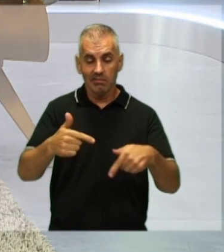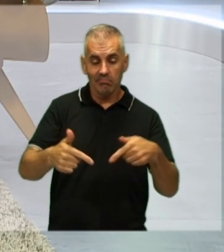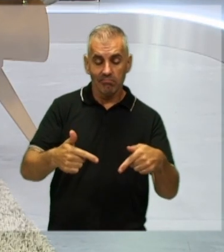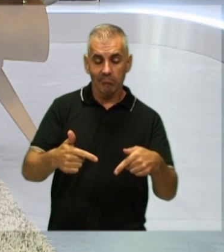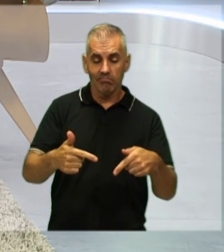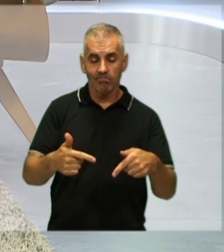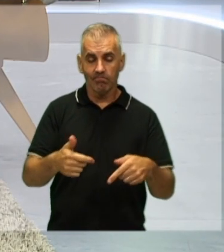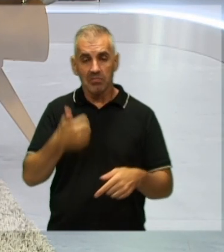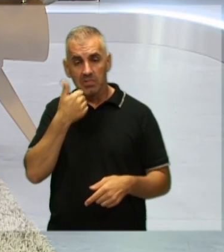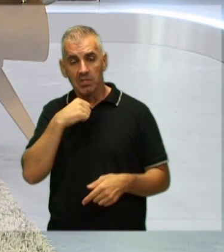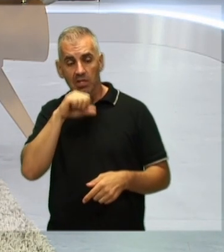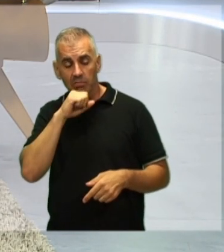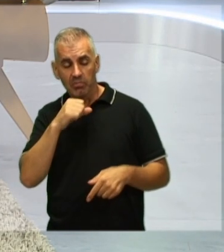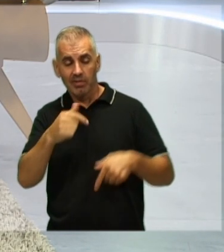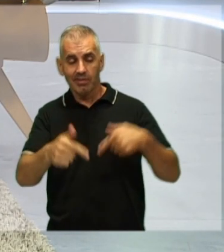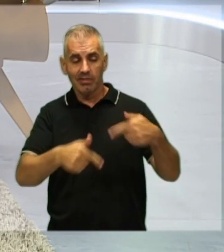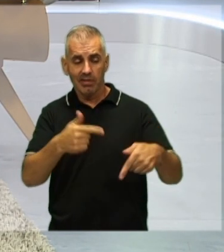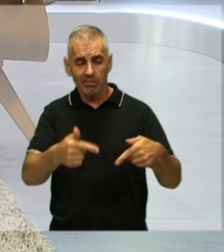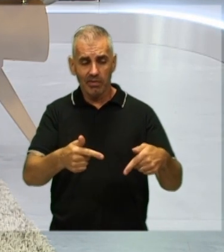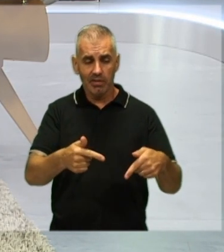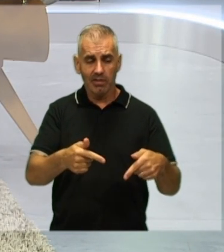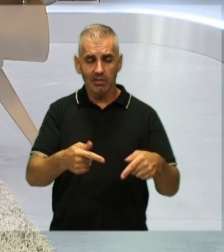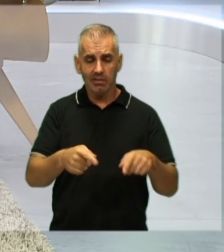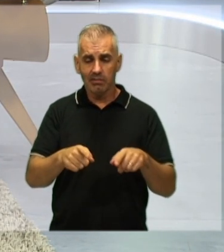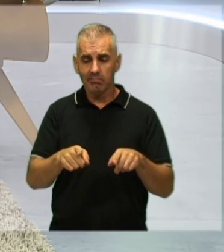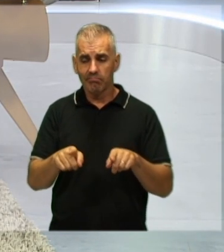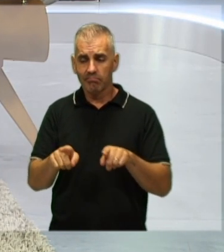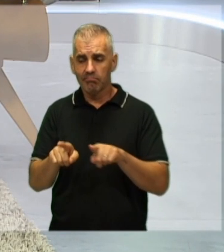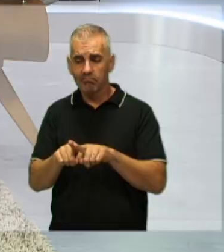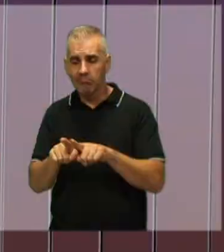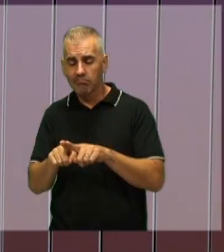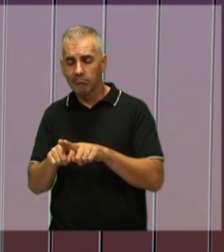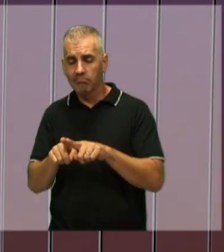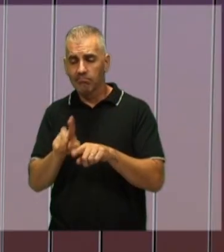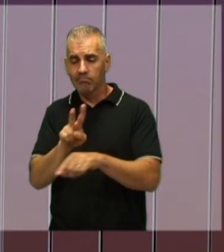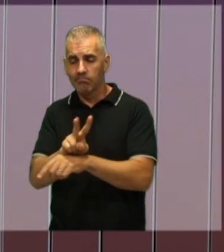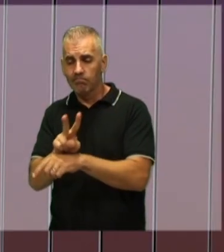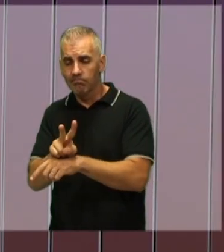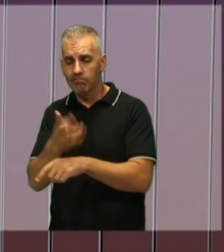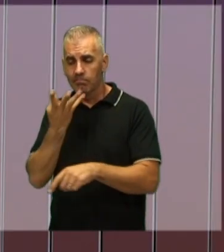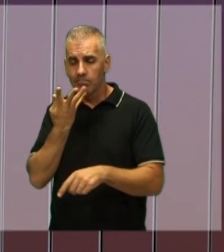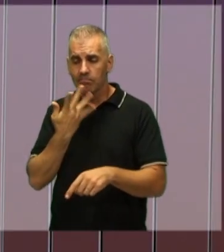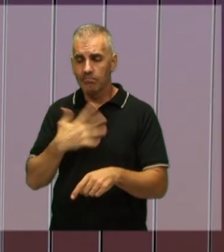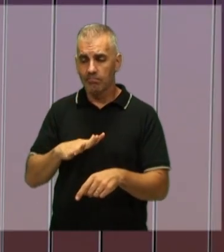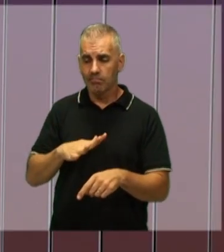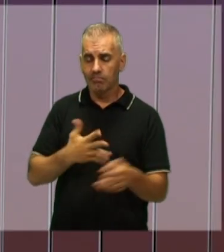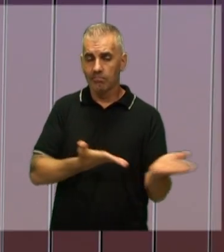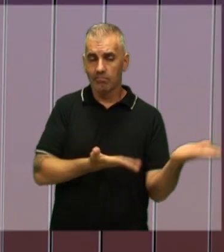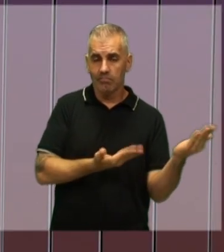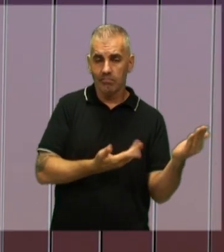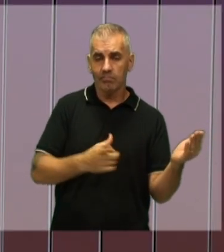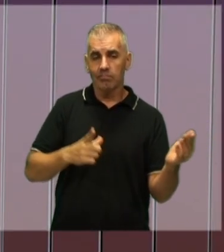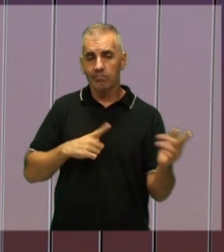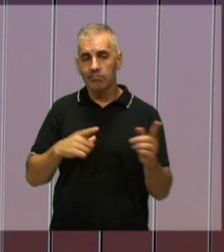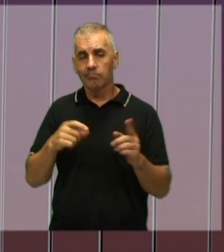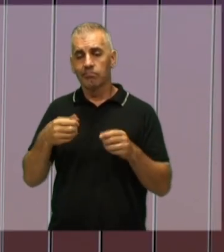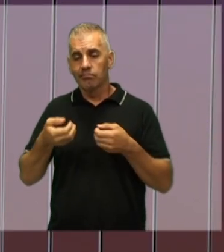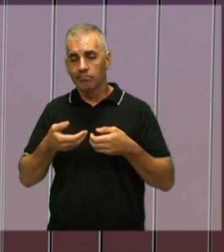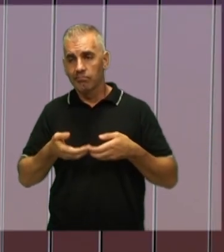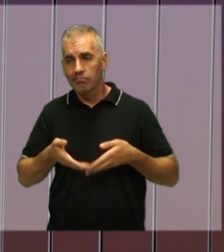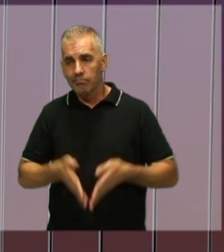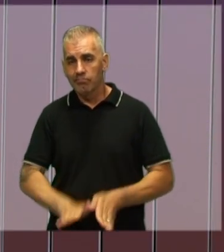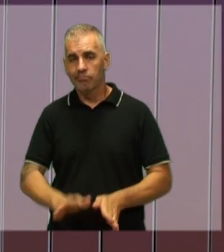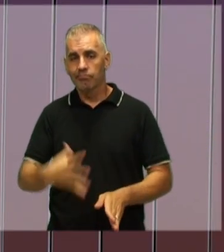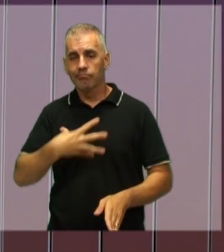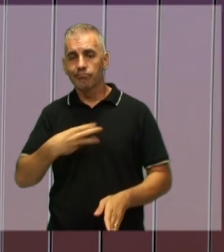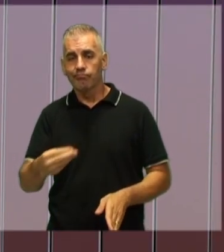criança adolescente e de um neto, uma criança, né? Então, a ideia é essa, Maurício, é proteger o máximo possível que tiver no nosso